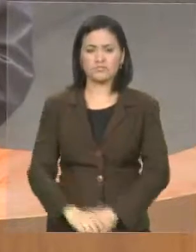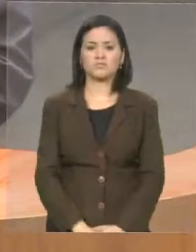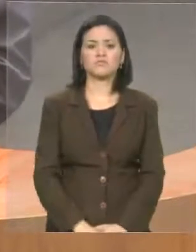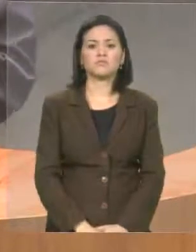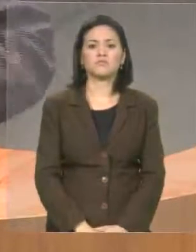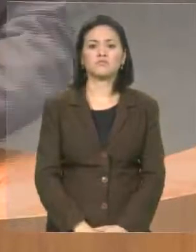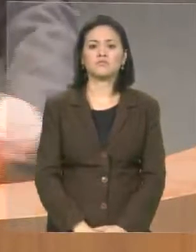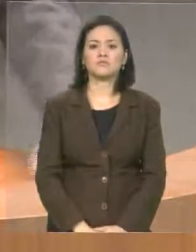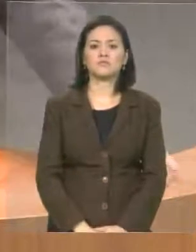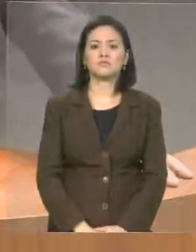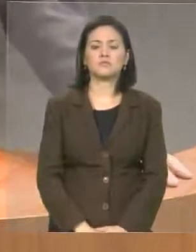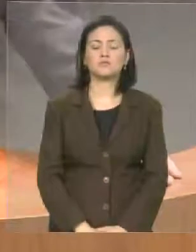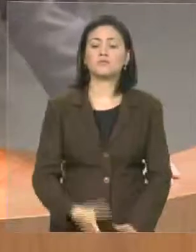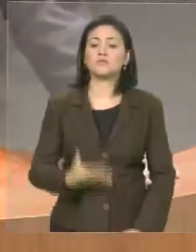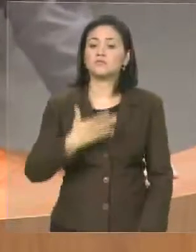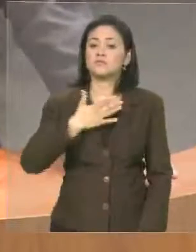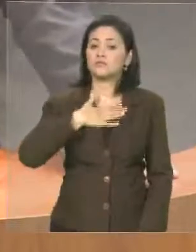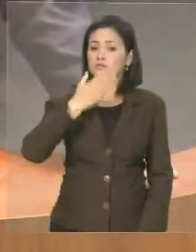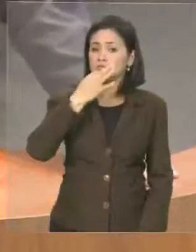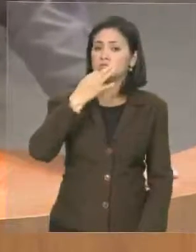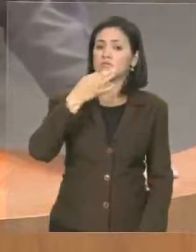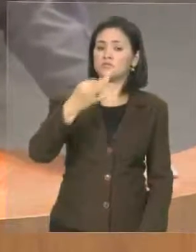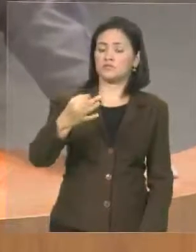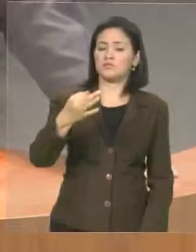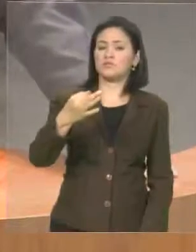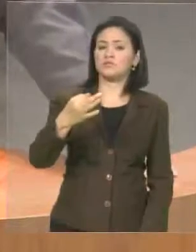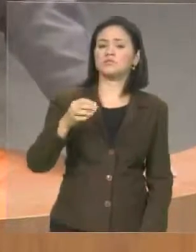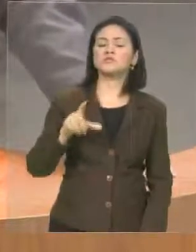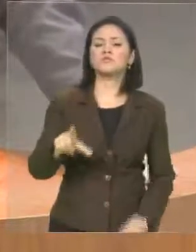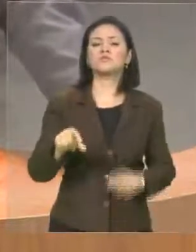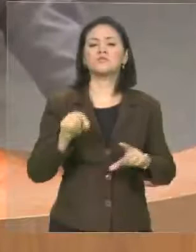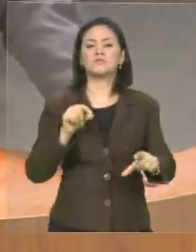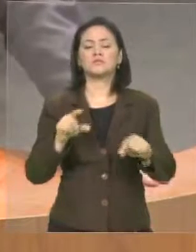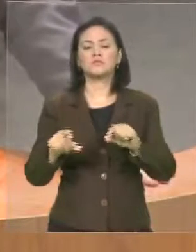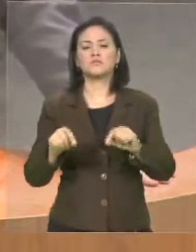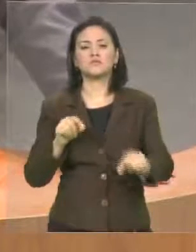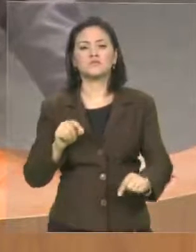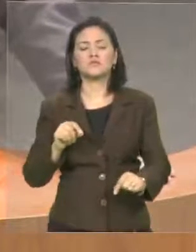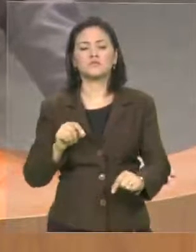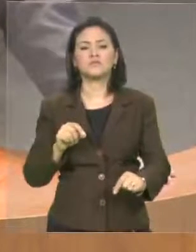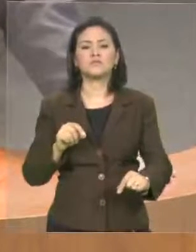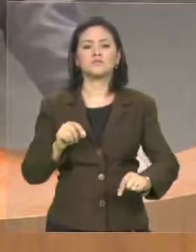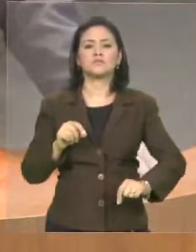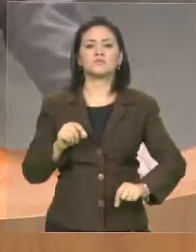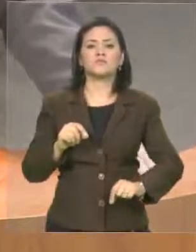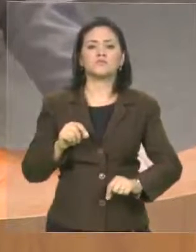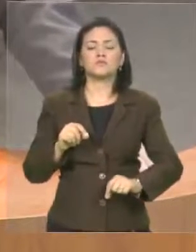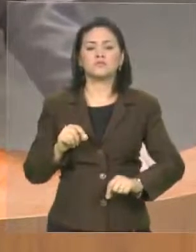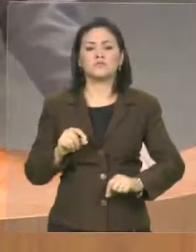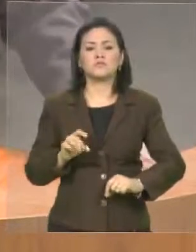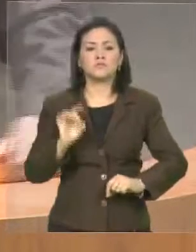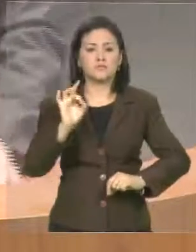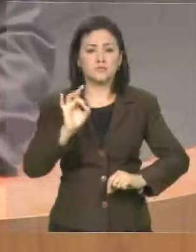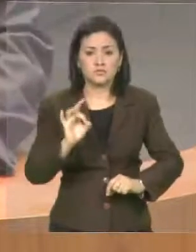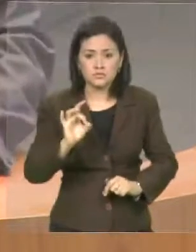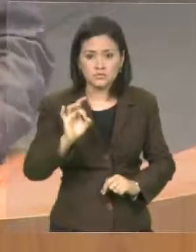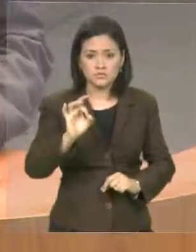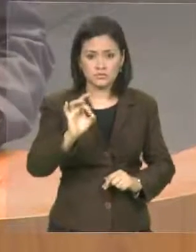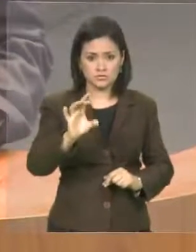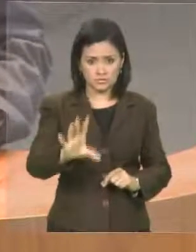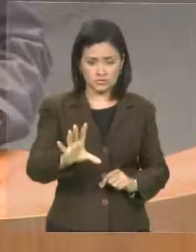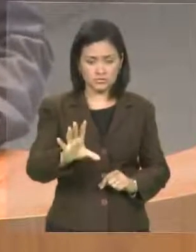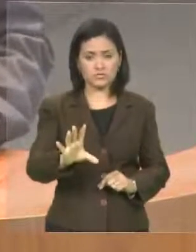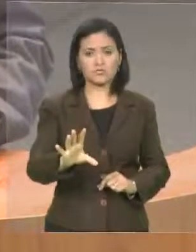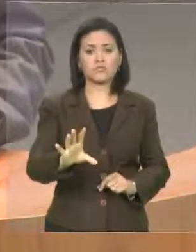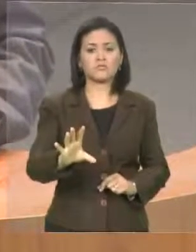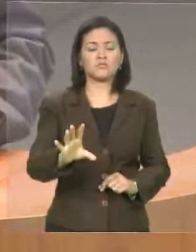e que, no meu ponto de vista, a decisão só é válida para o estado do Ceará. Mas, com isso, nós